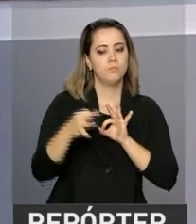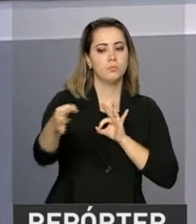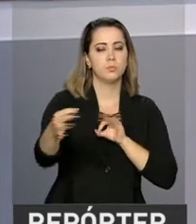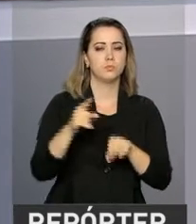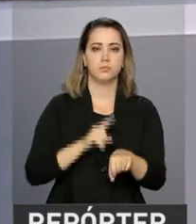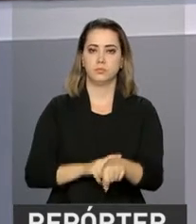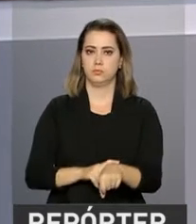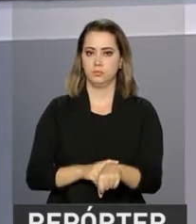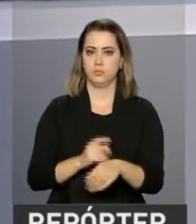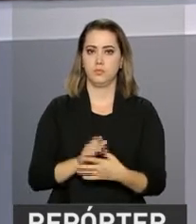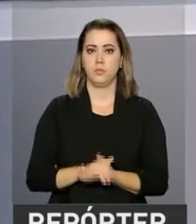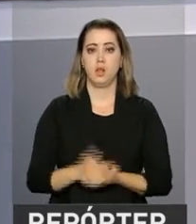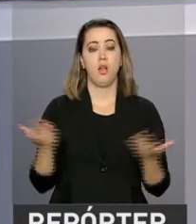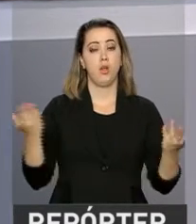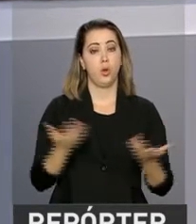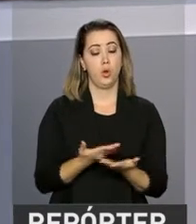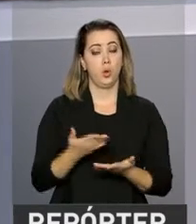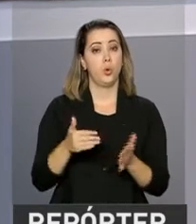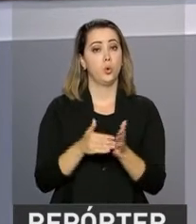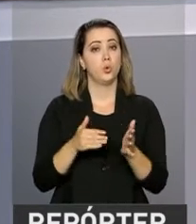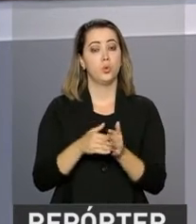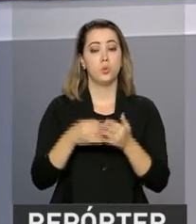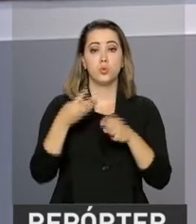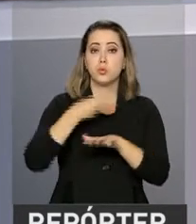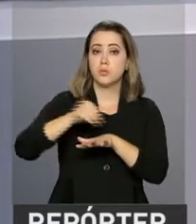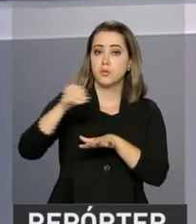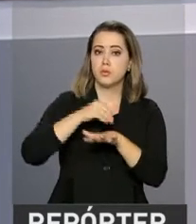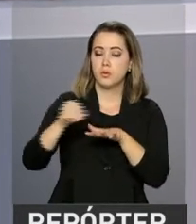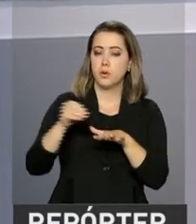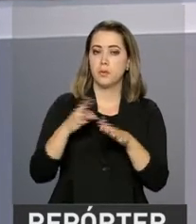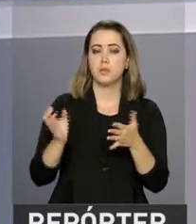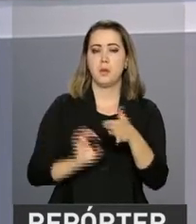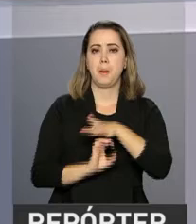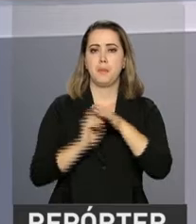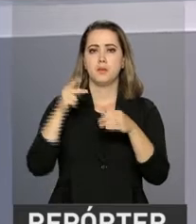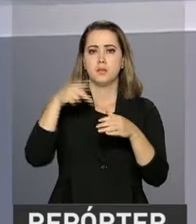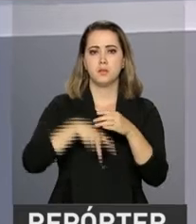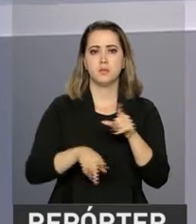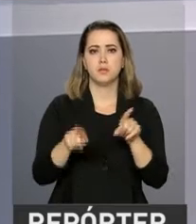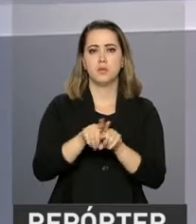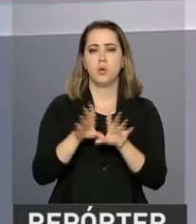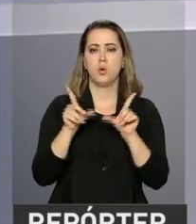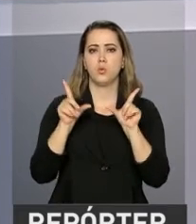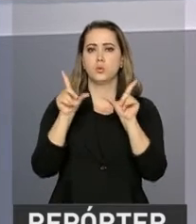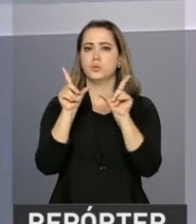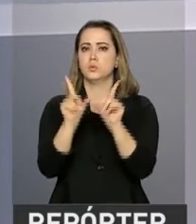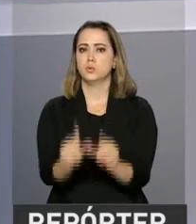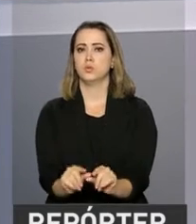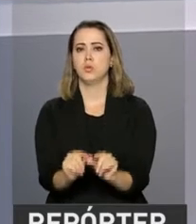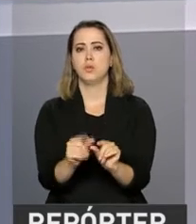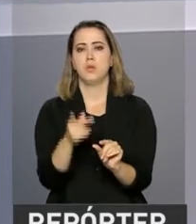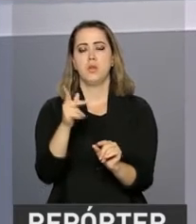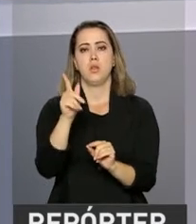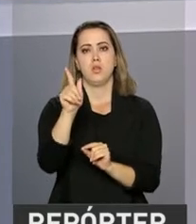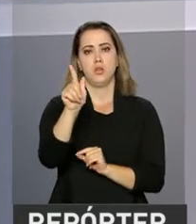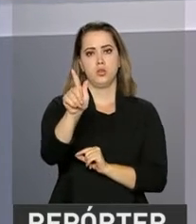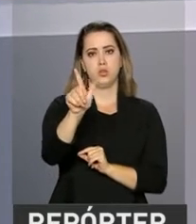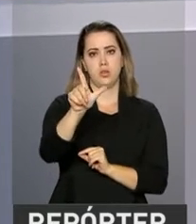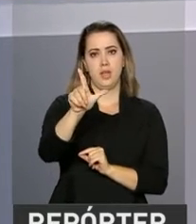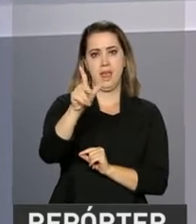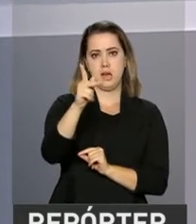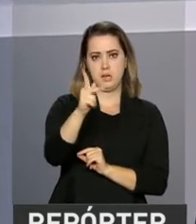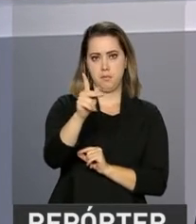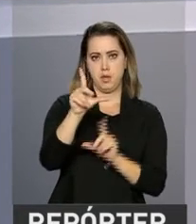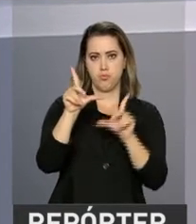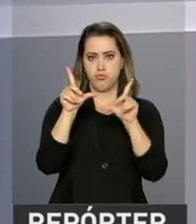e agora uma última informação a petrobras anunciou no fim da tarde a redução nos preços do glp o gás de